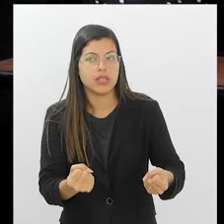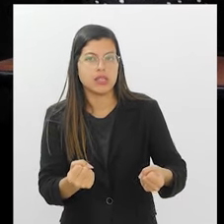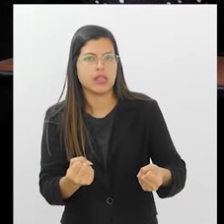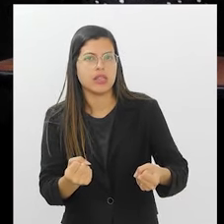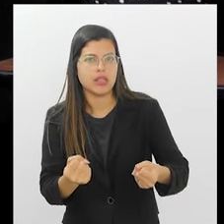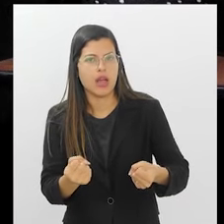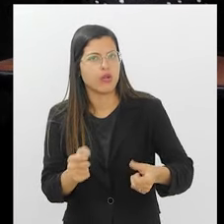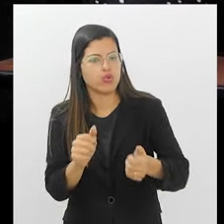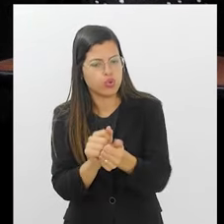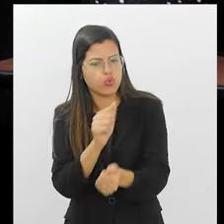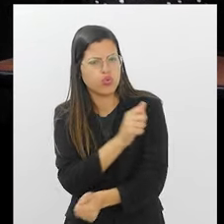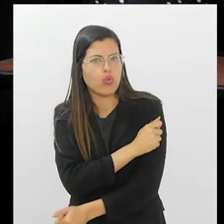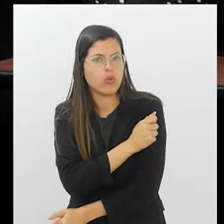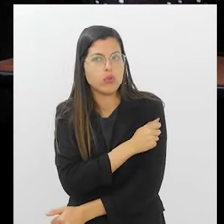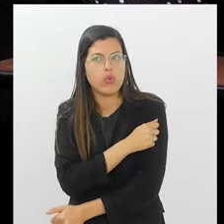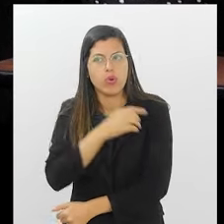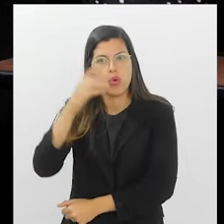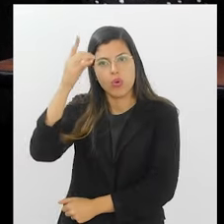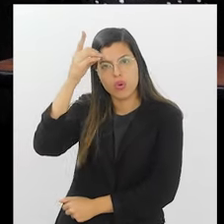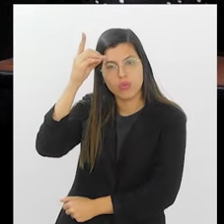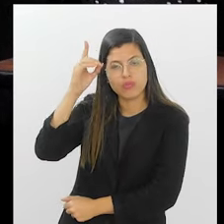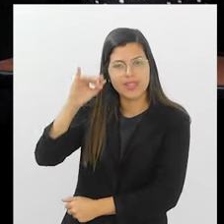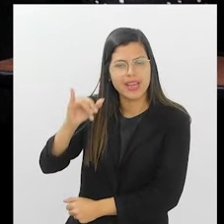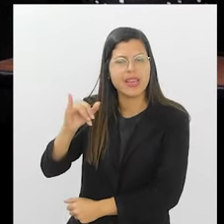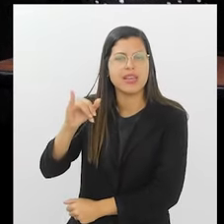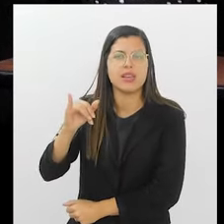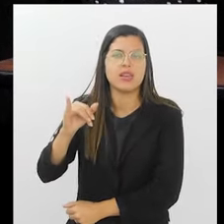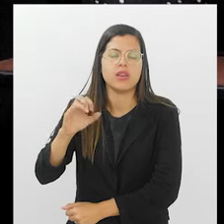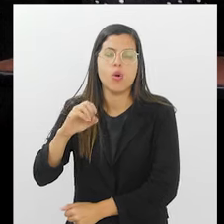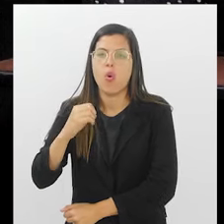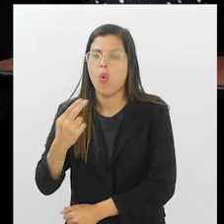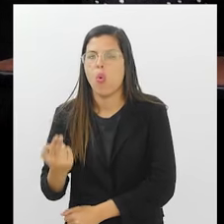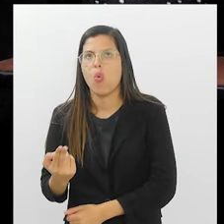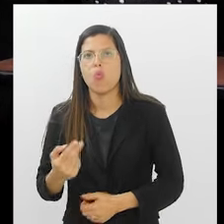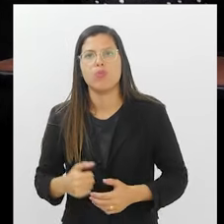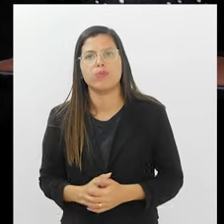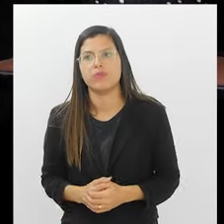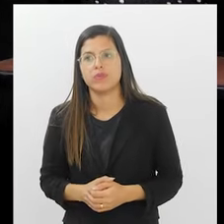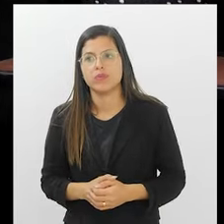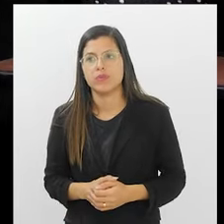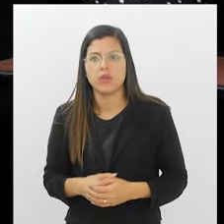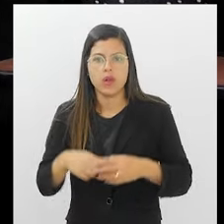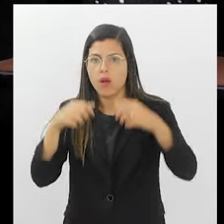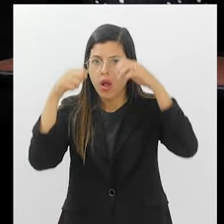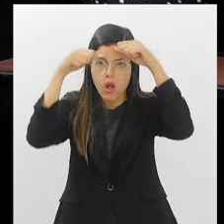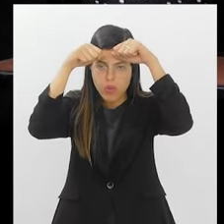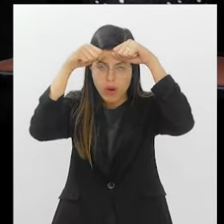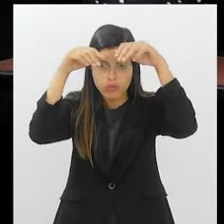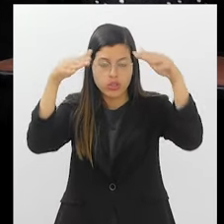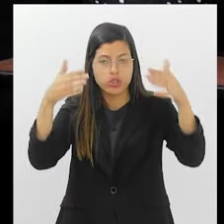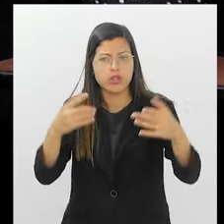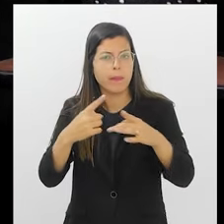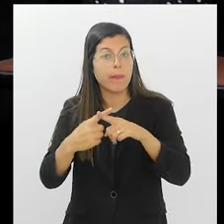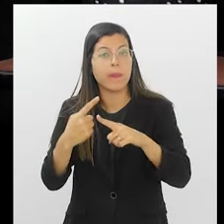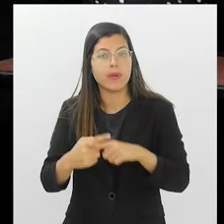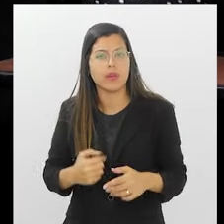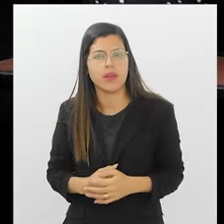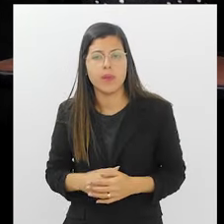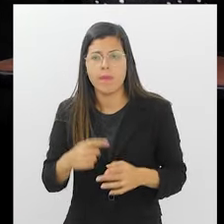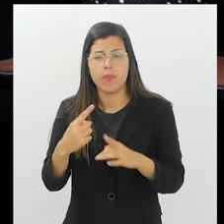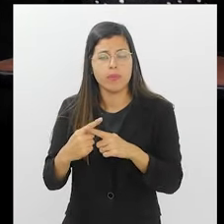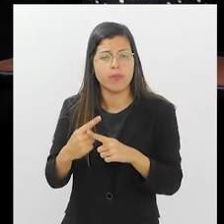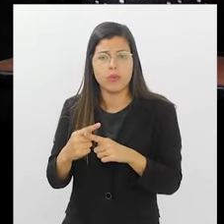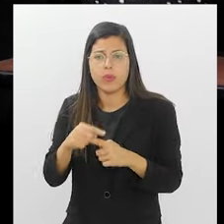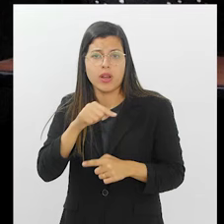alunos um deficiente intelectual, um portador de deficiência intelectual ou um portador de transtorno de espectro autista. Por